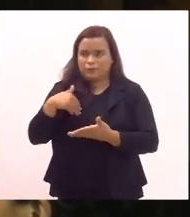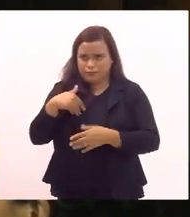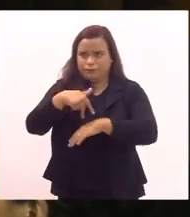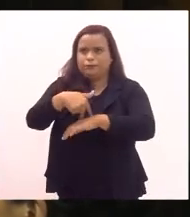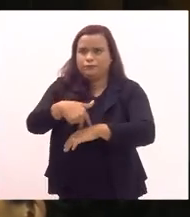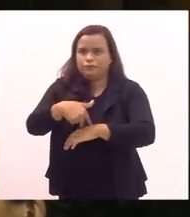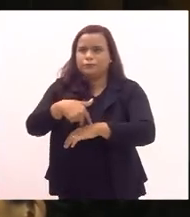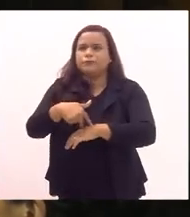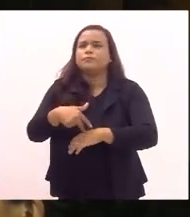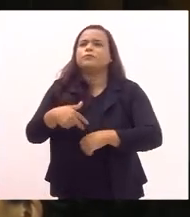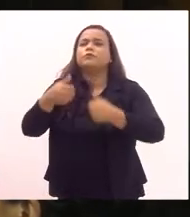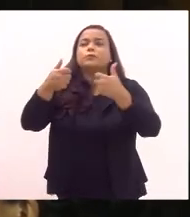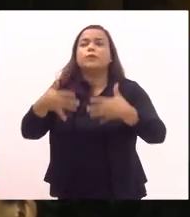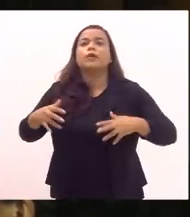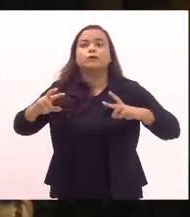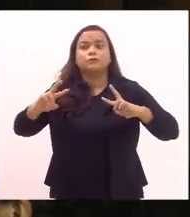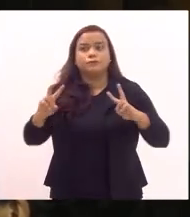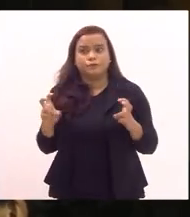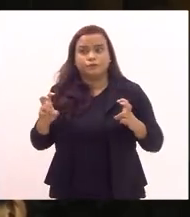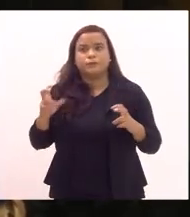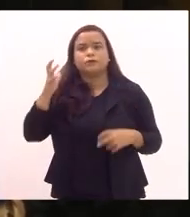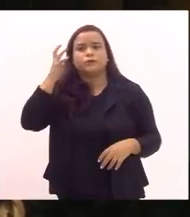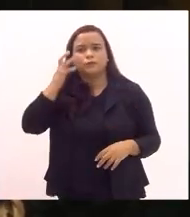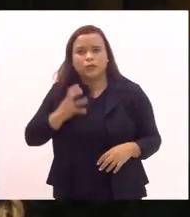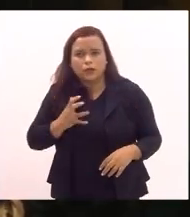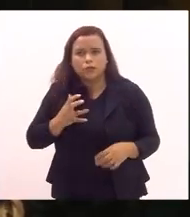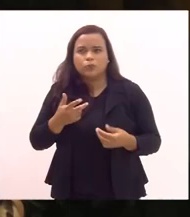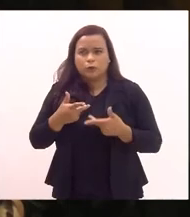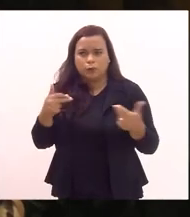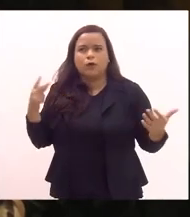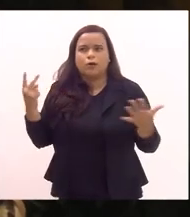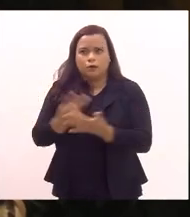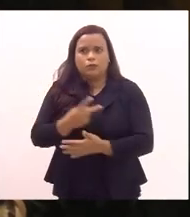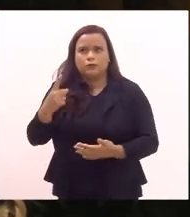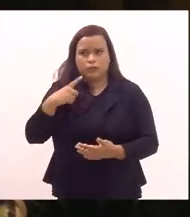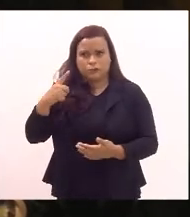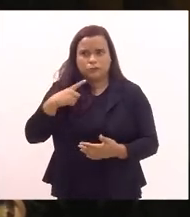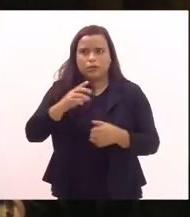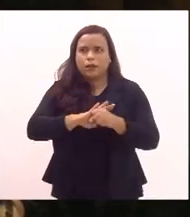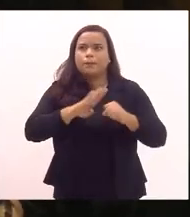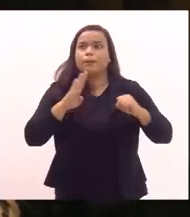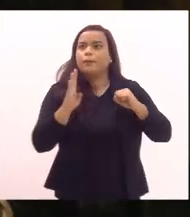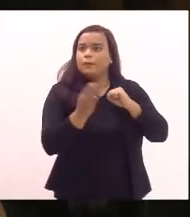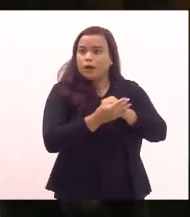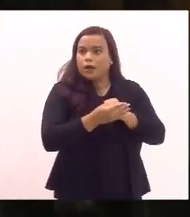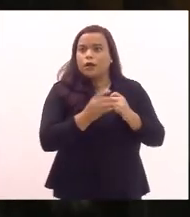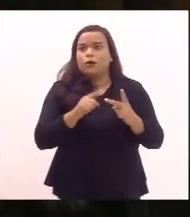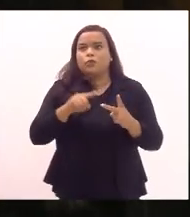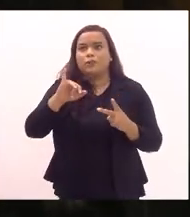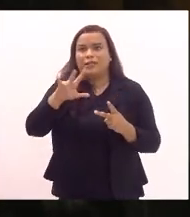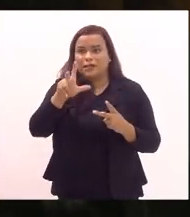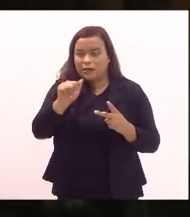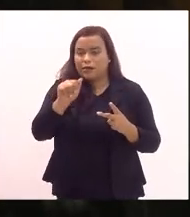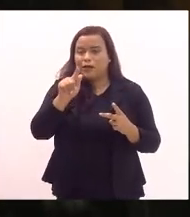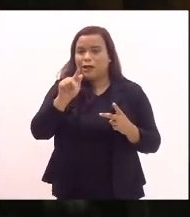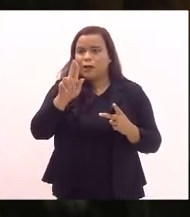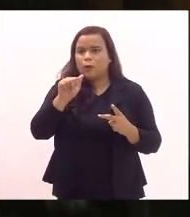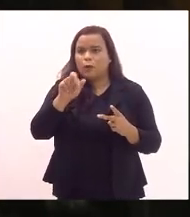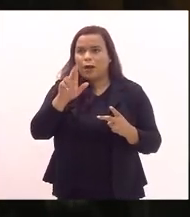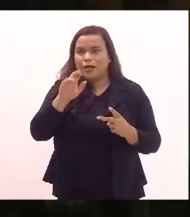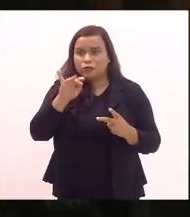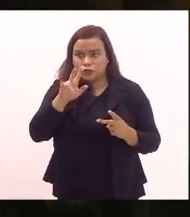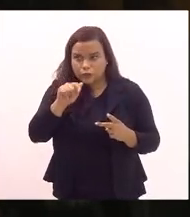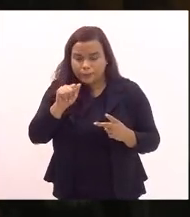para tratar de um assunto muito sério do que vem acontecendo nos bairros de Ilha de Guaratiba